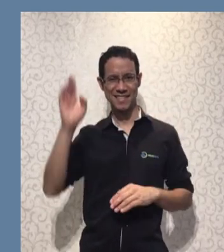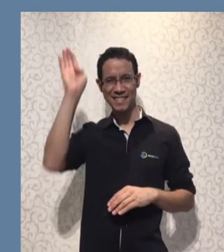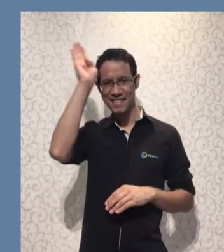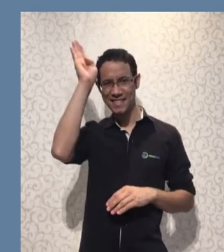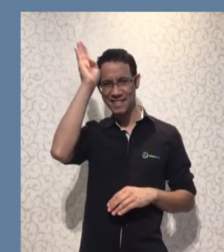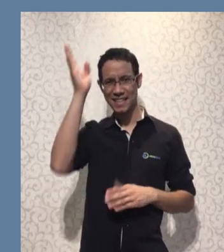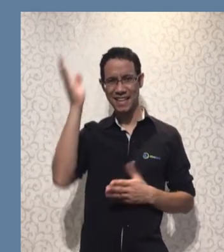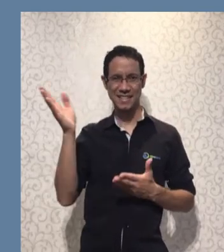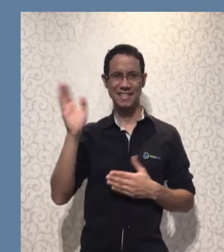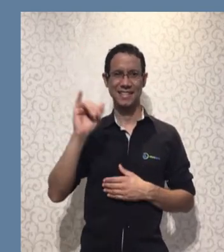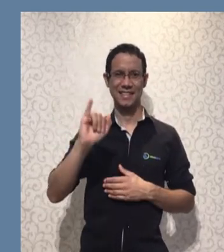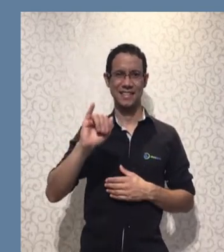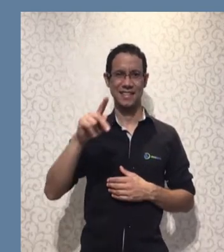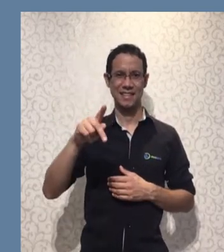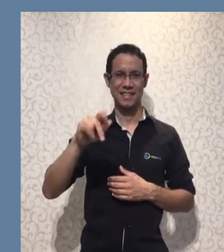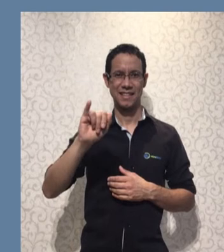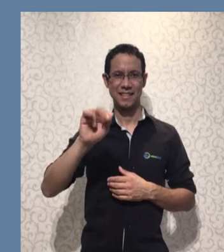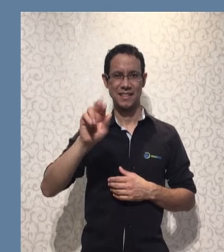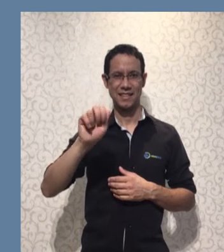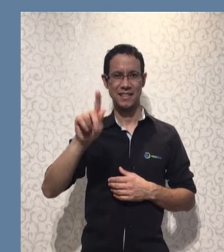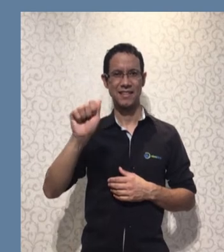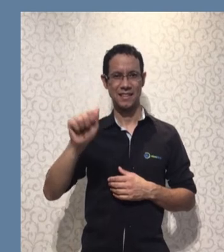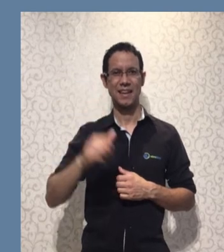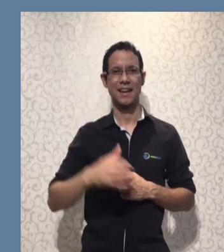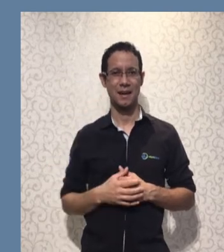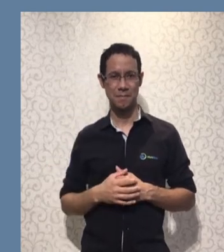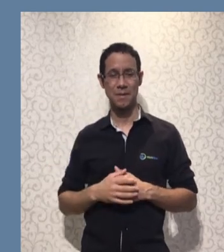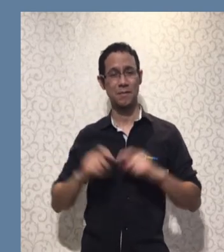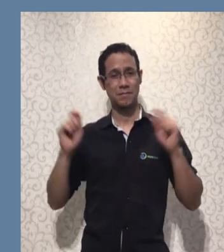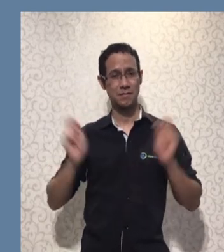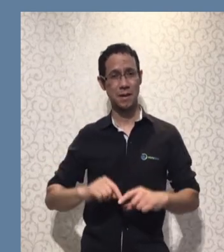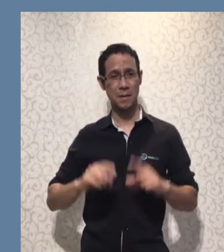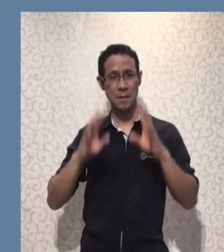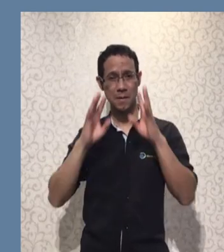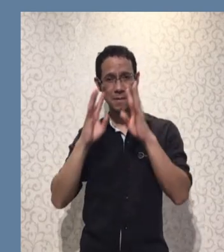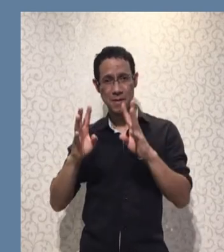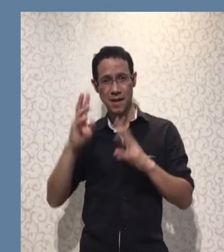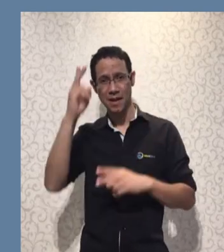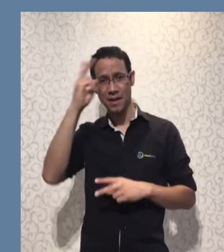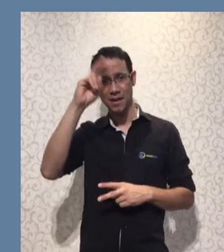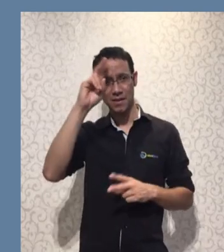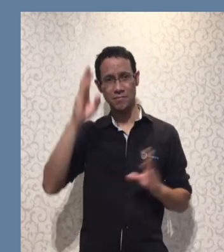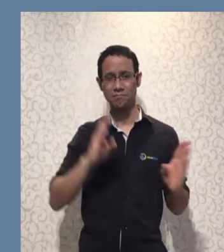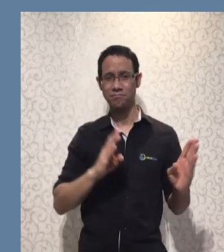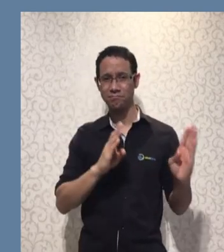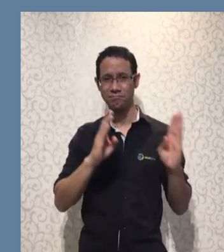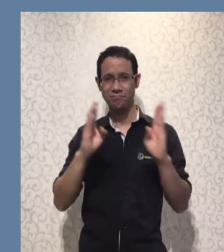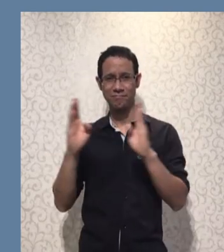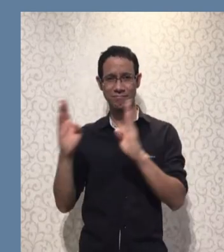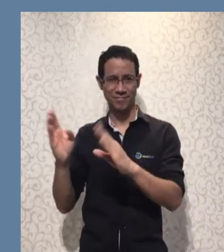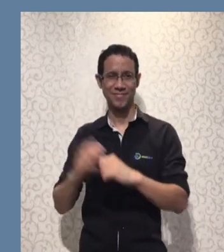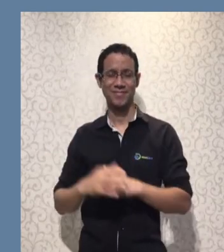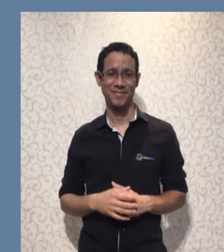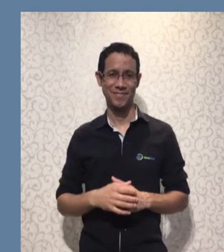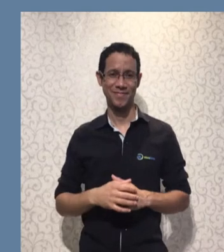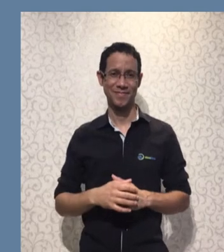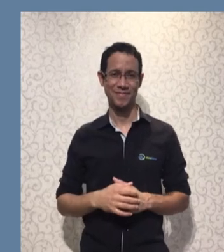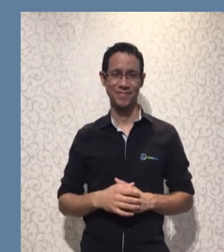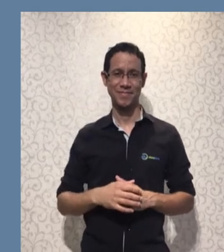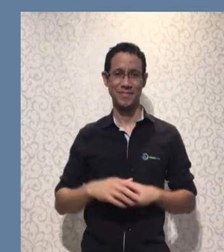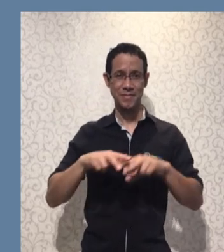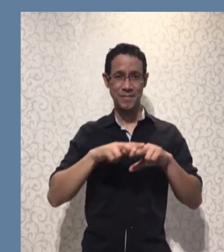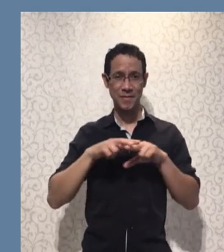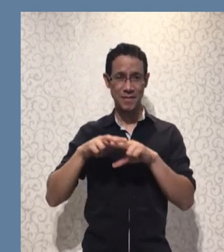as histórias e ver a recriação a partir. Isso é uma releitura que ela não é óbvia, né? Ela é